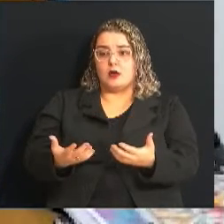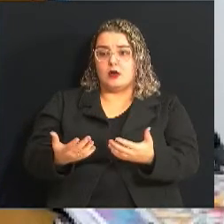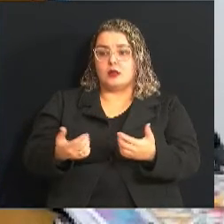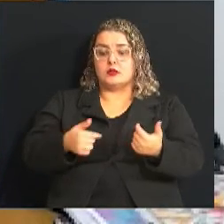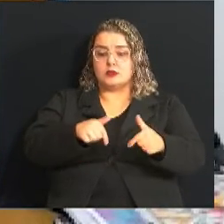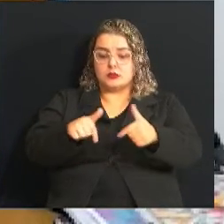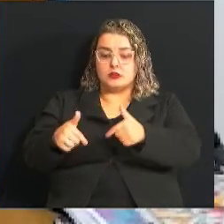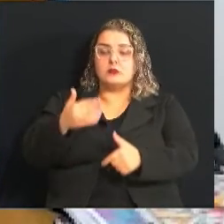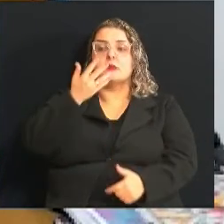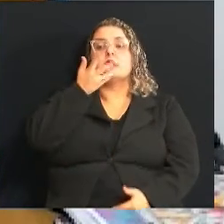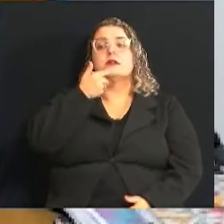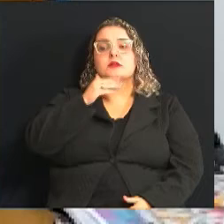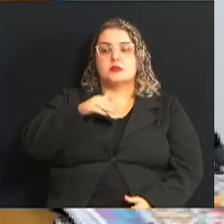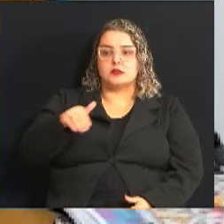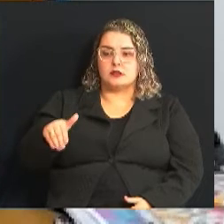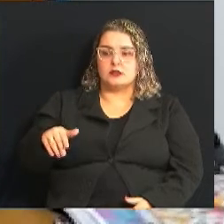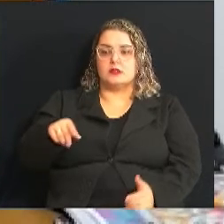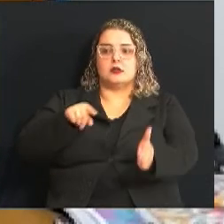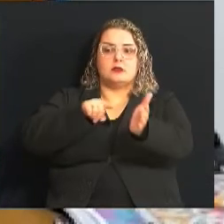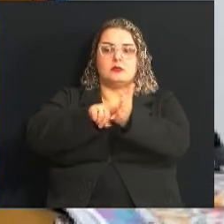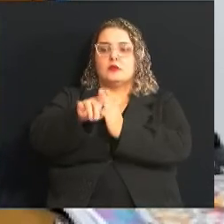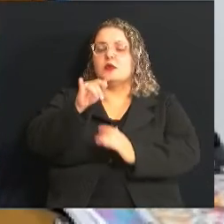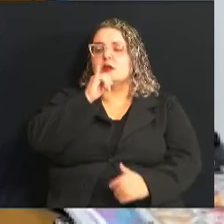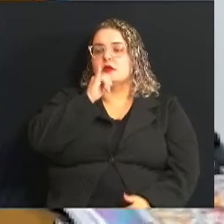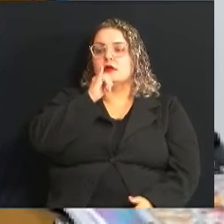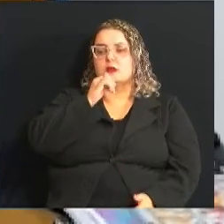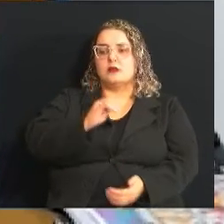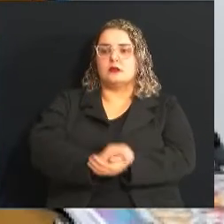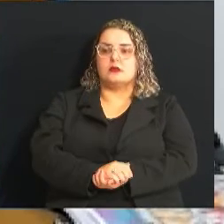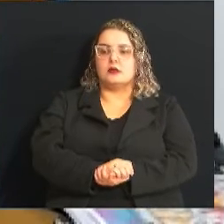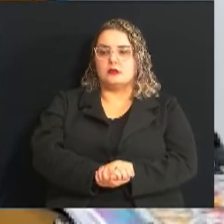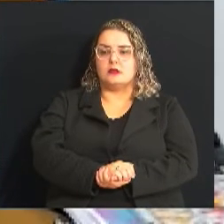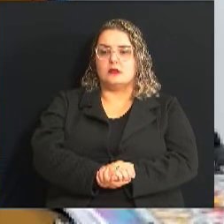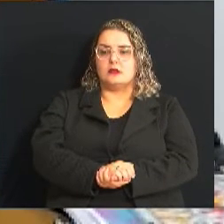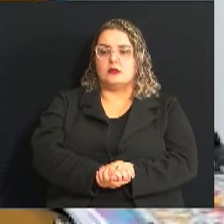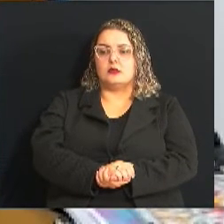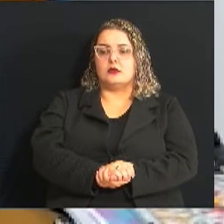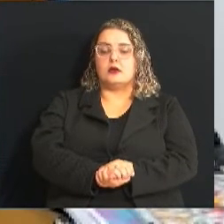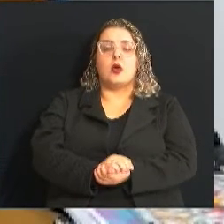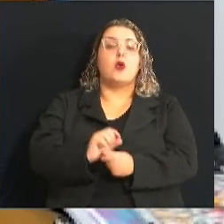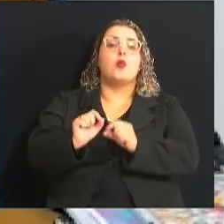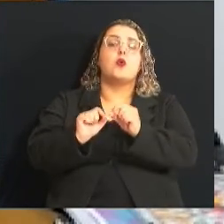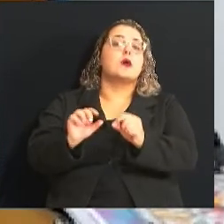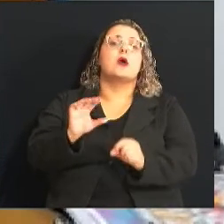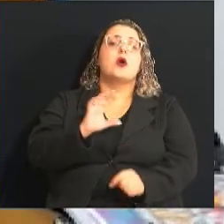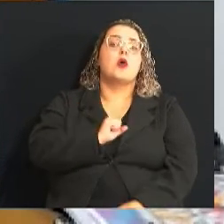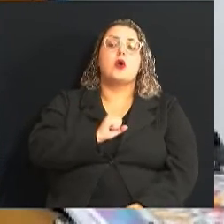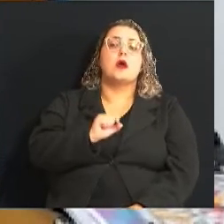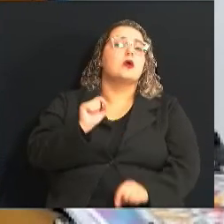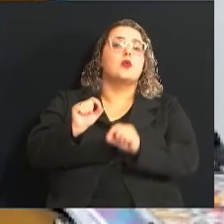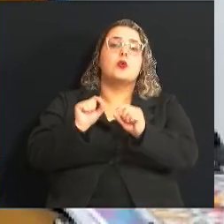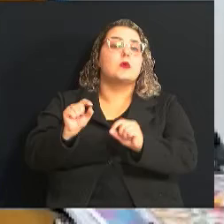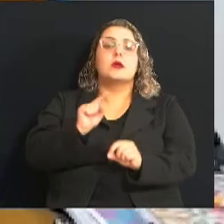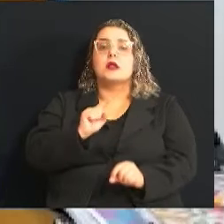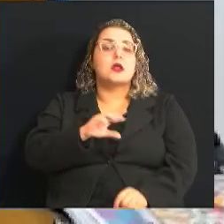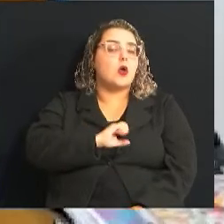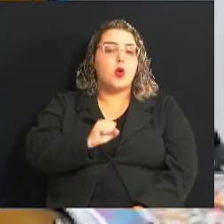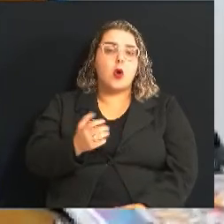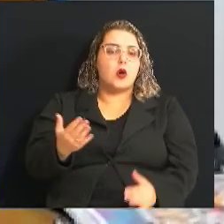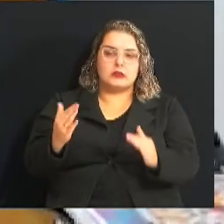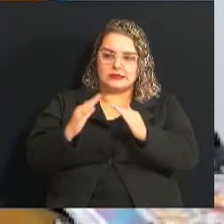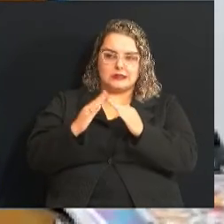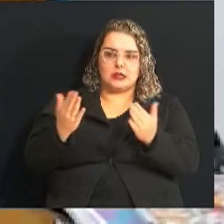criança. Então, tem perguntas ali, por exemplo, né? O que você mais gosta, o que você não gosta na sua casa. Então, trabalhando